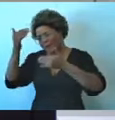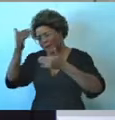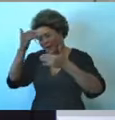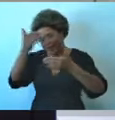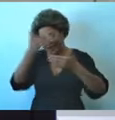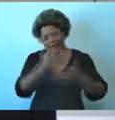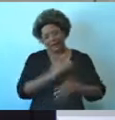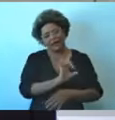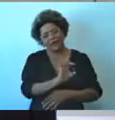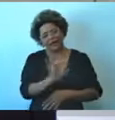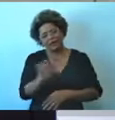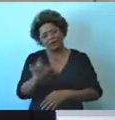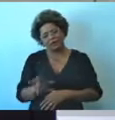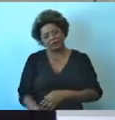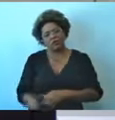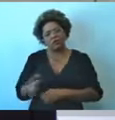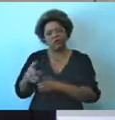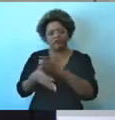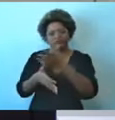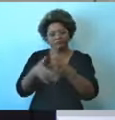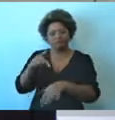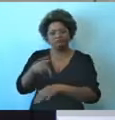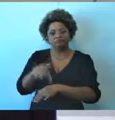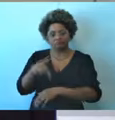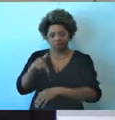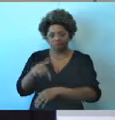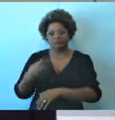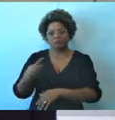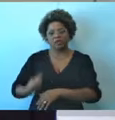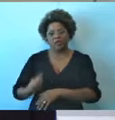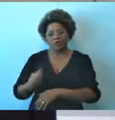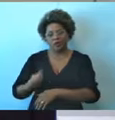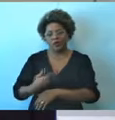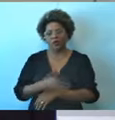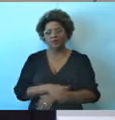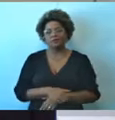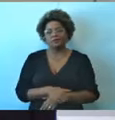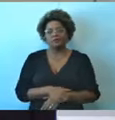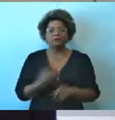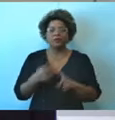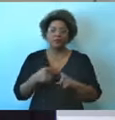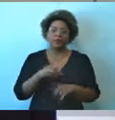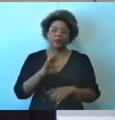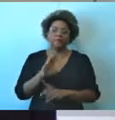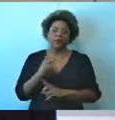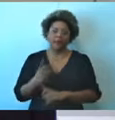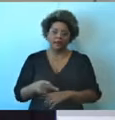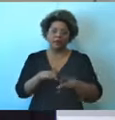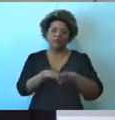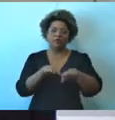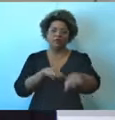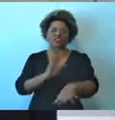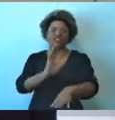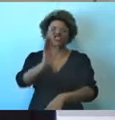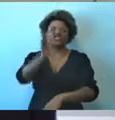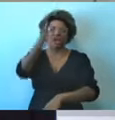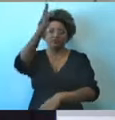ponderação, que trouxe aqui o seu ponto de vista, porque em Belo Horizonte, motofaixa já. Obrigado, gente.